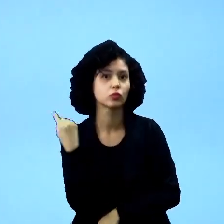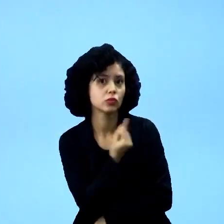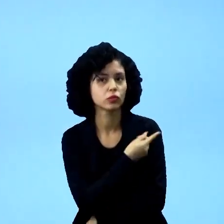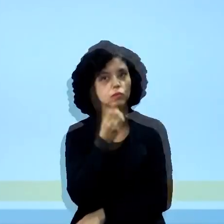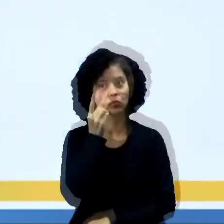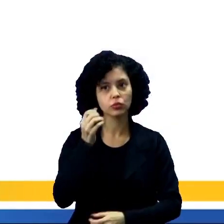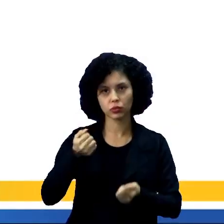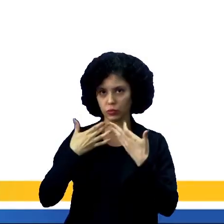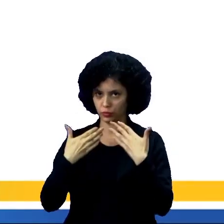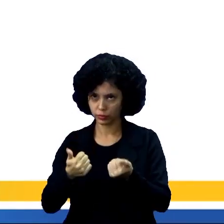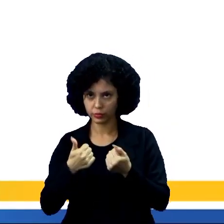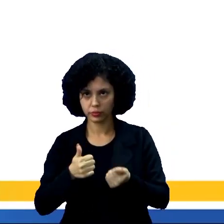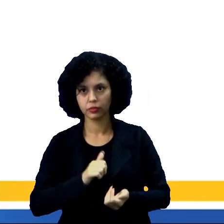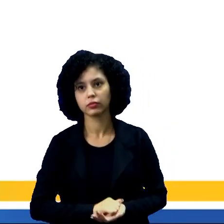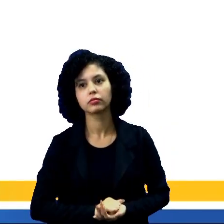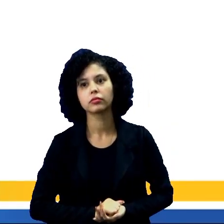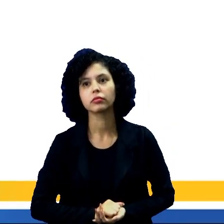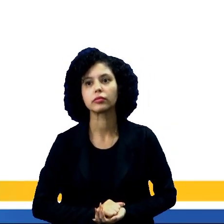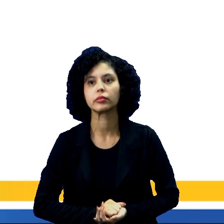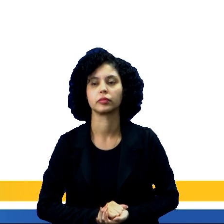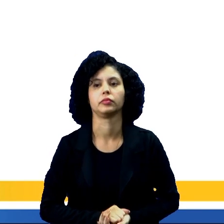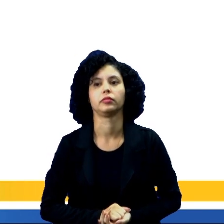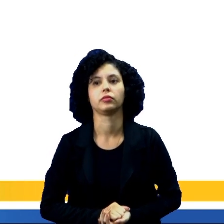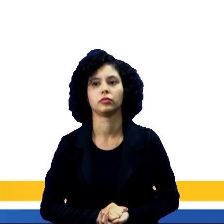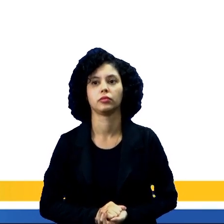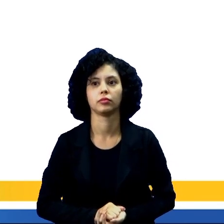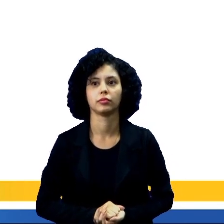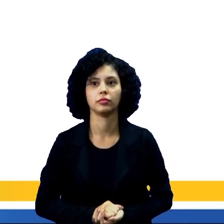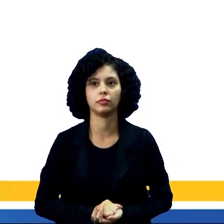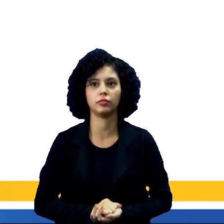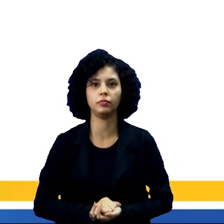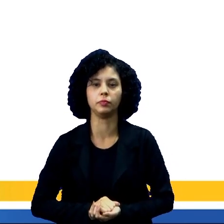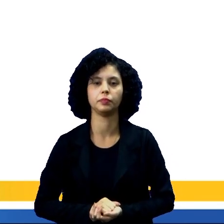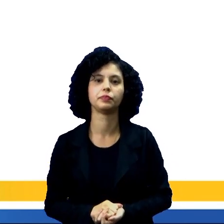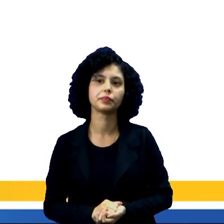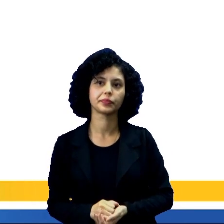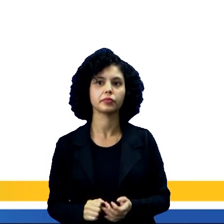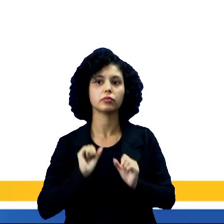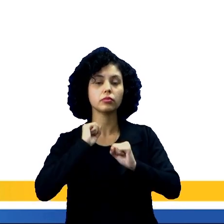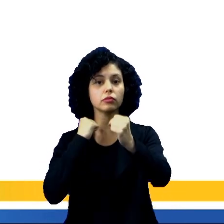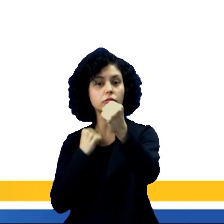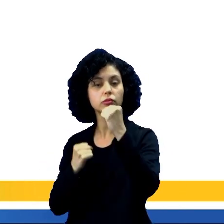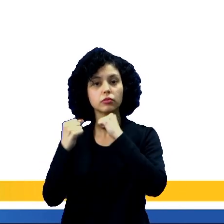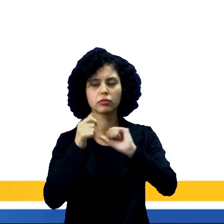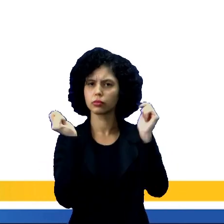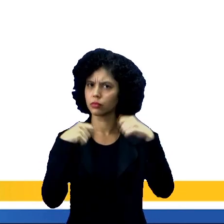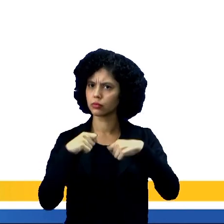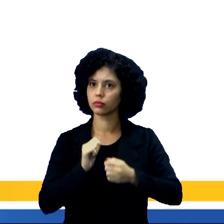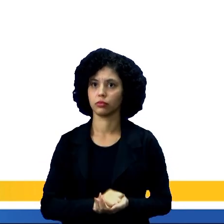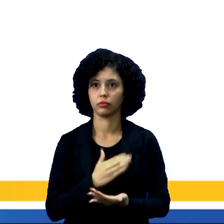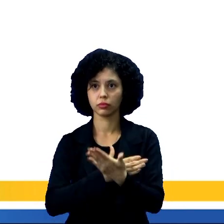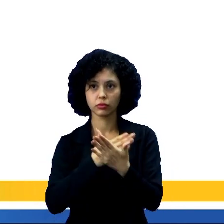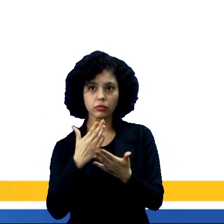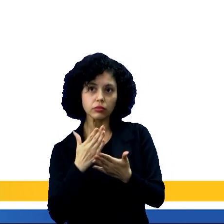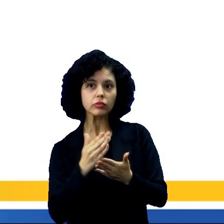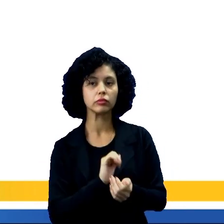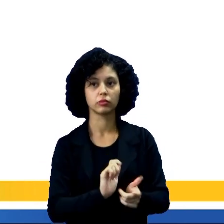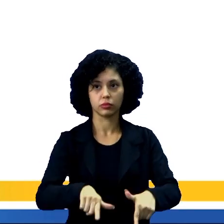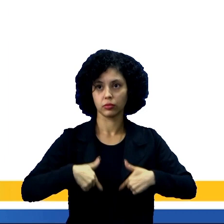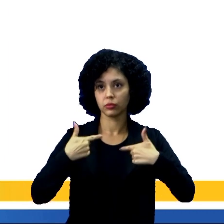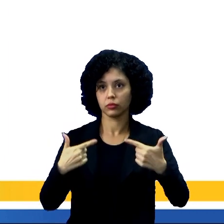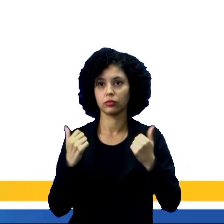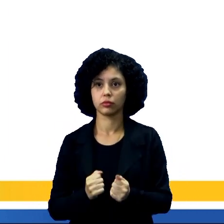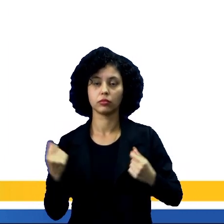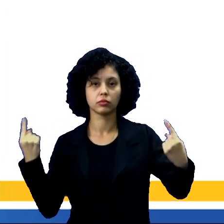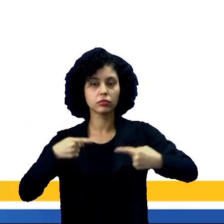dia a dia. Tranquilo? Então, texto em tela e let's go! As lutas e suas possibilidades. Inicialmente, as lutas